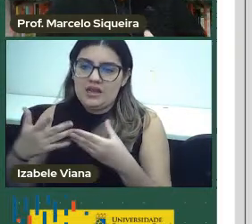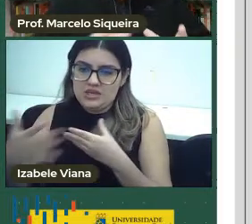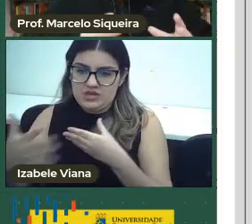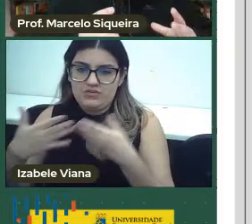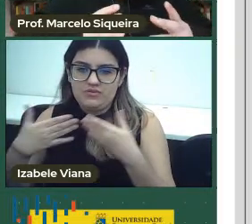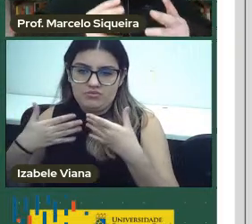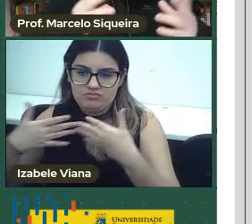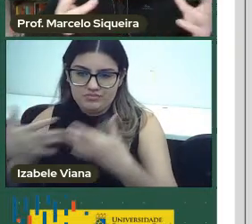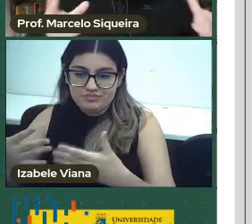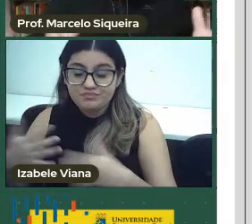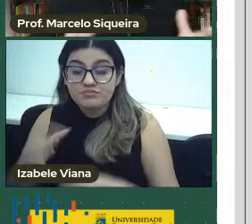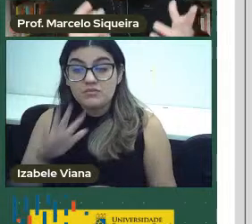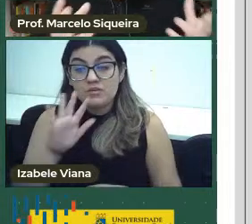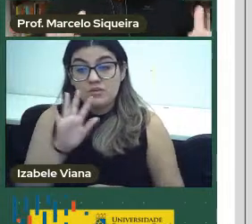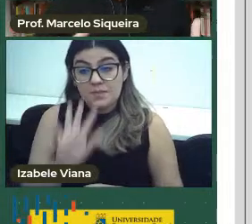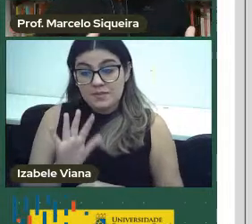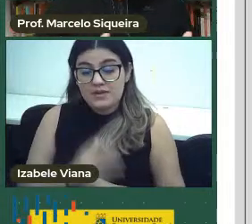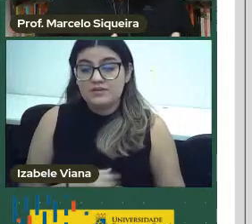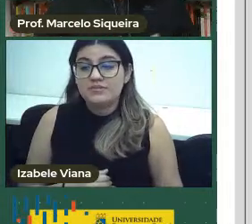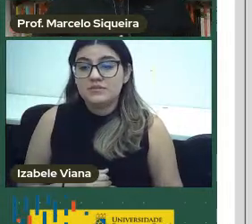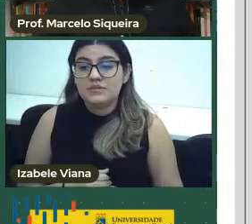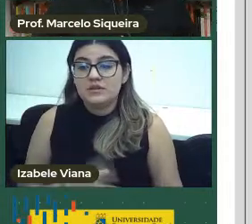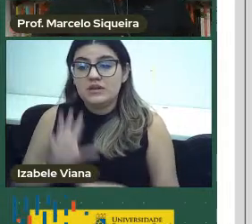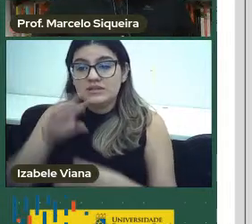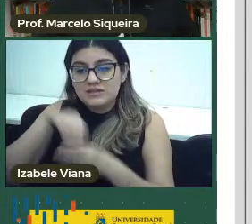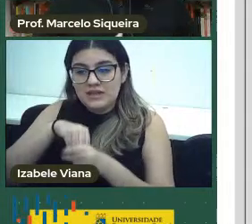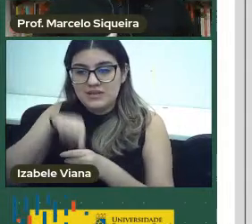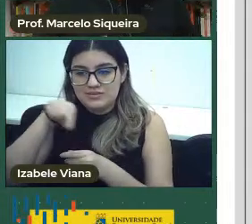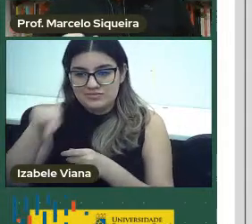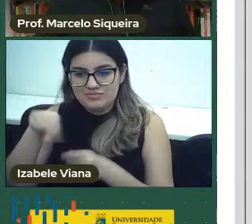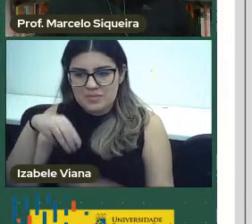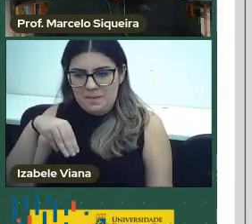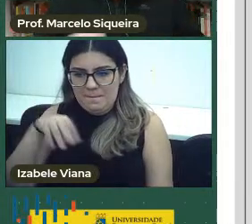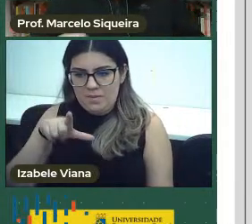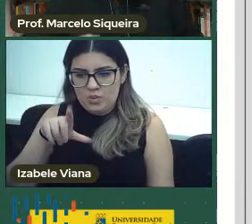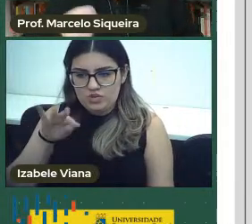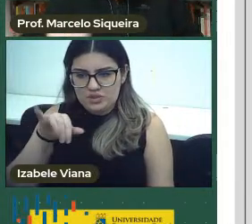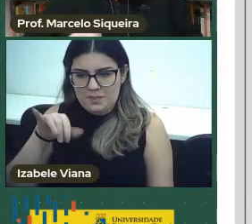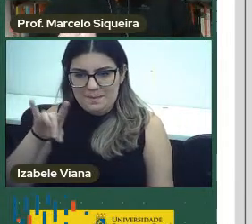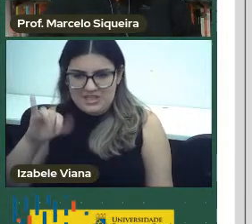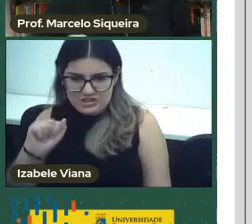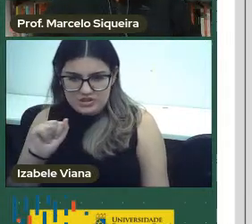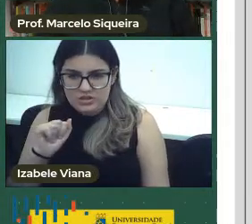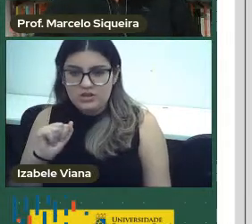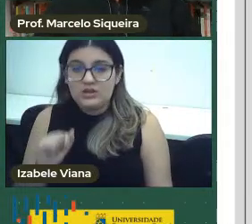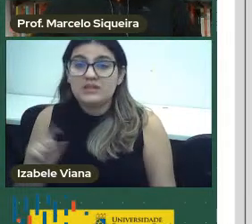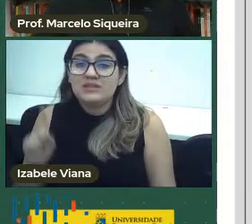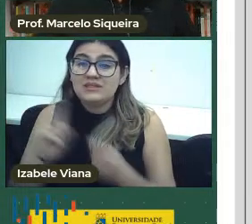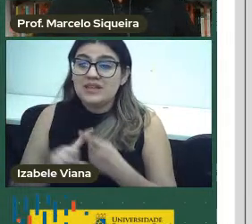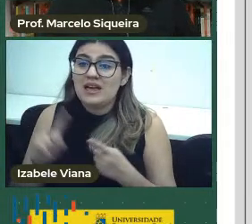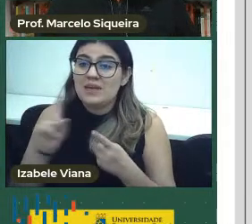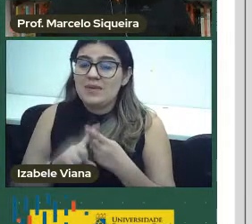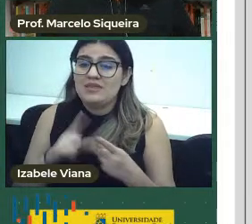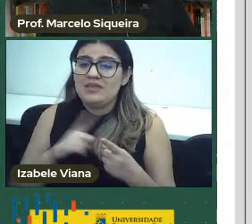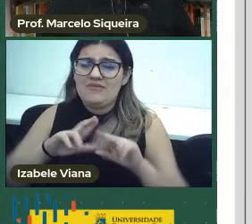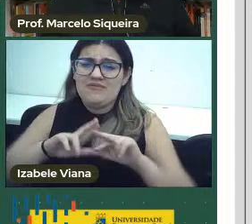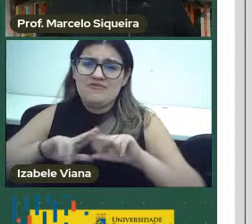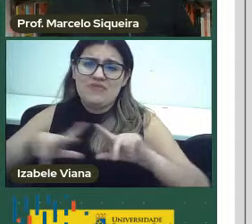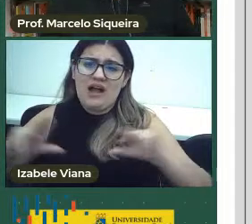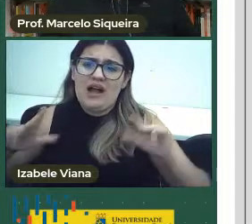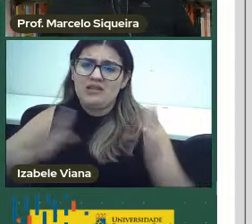além dessa dinâmica multinível, nós também temos as múltiplas dimensões que um arquivo